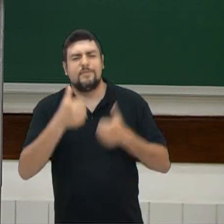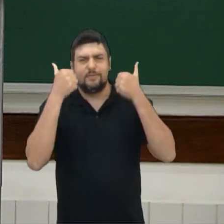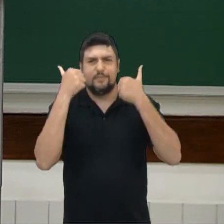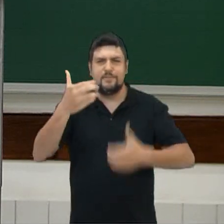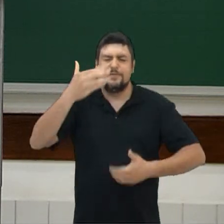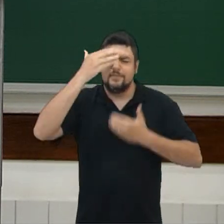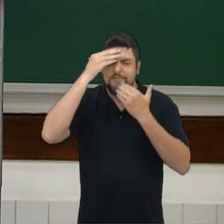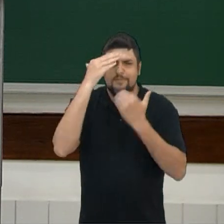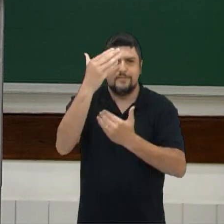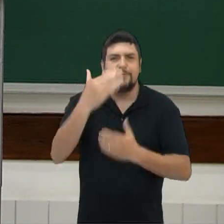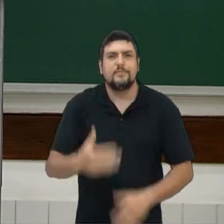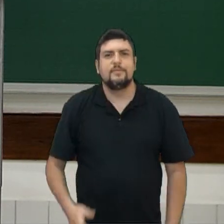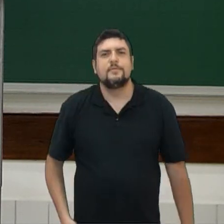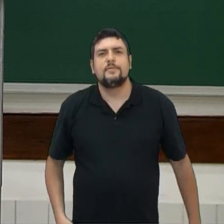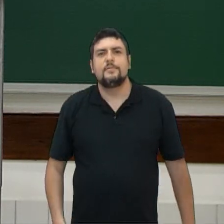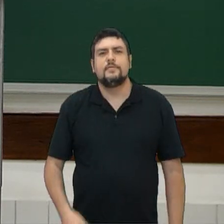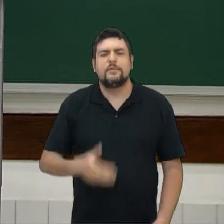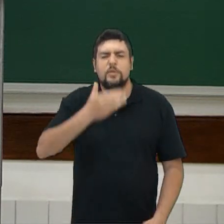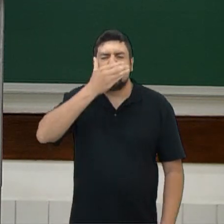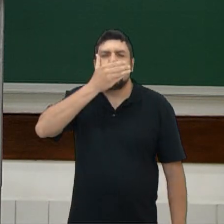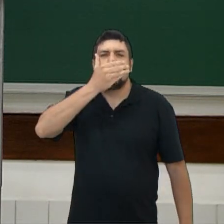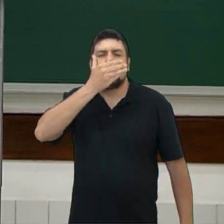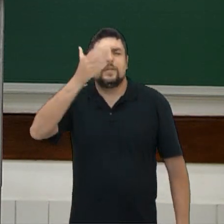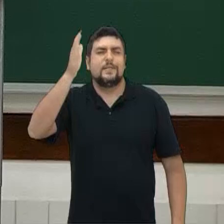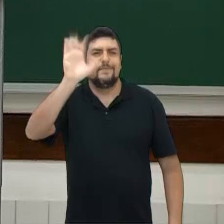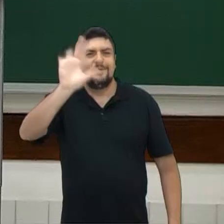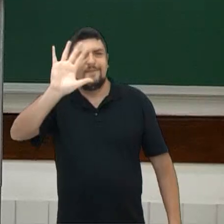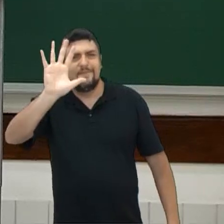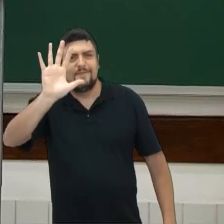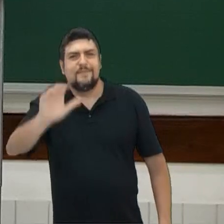Valeu, garoto! Um beijo no coração de vocês,